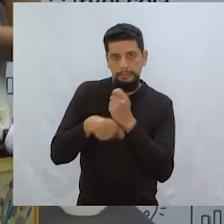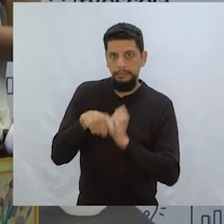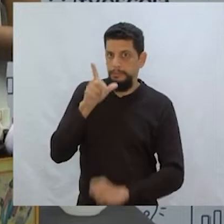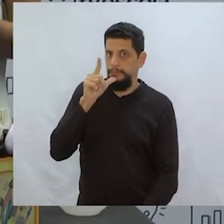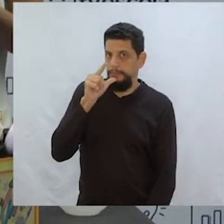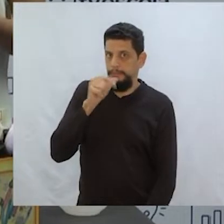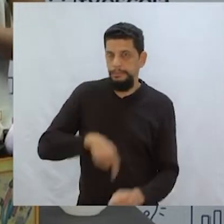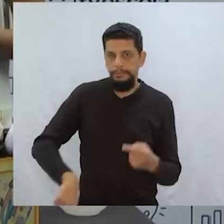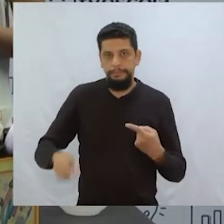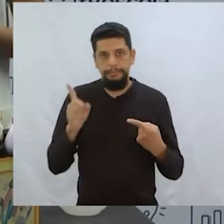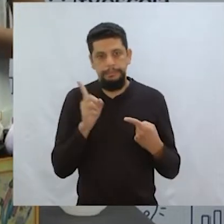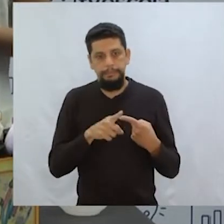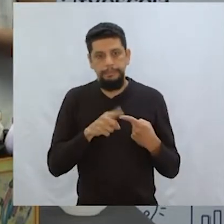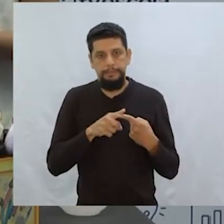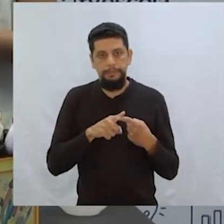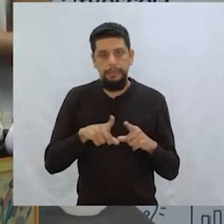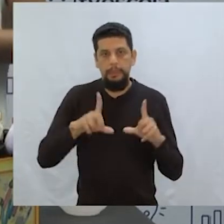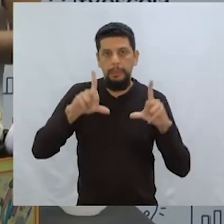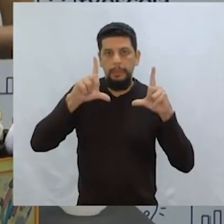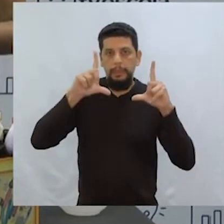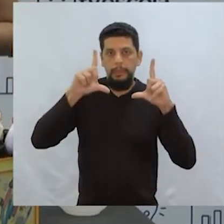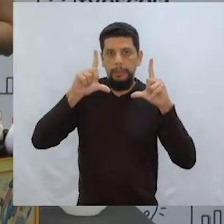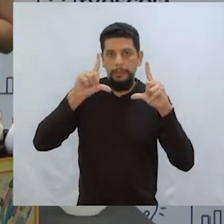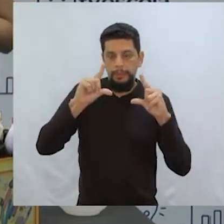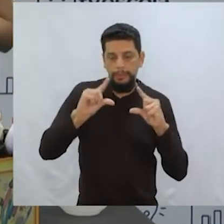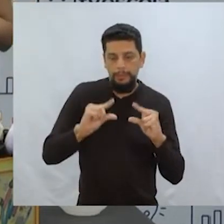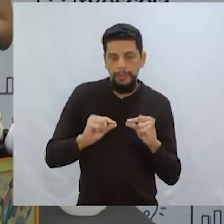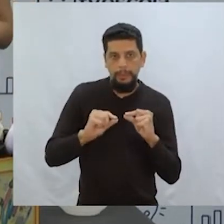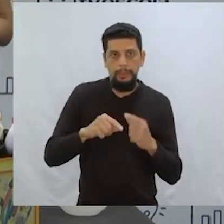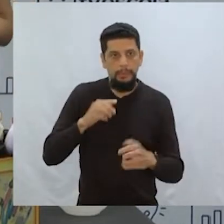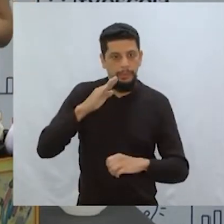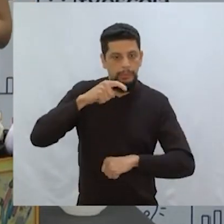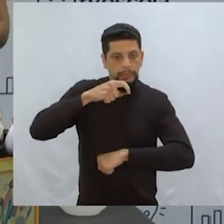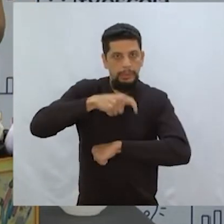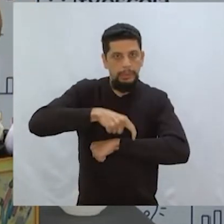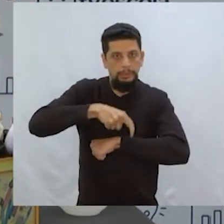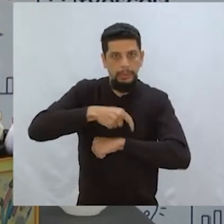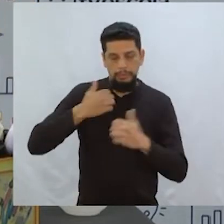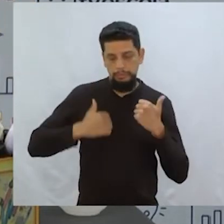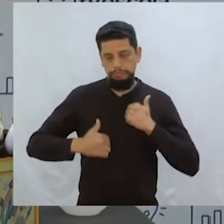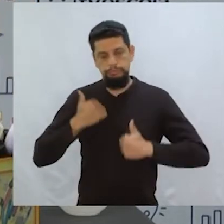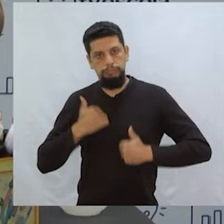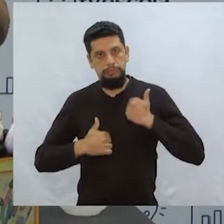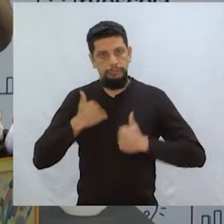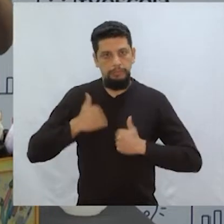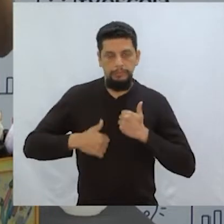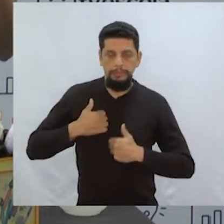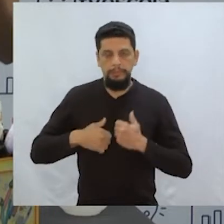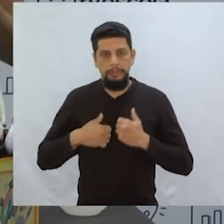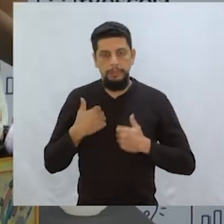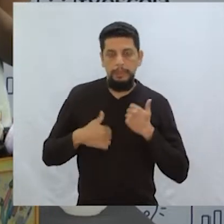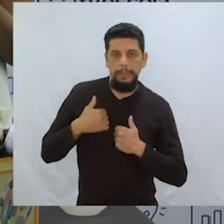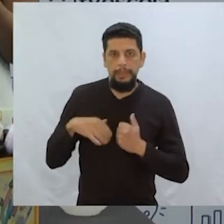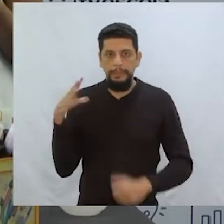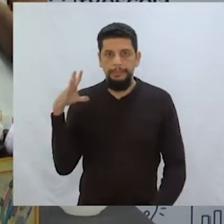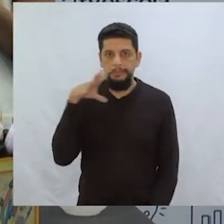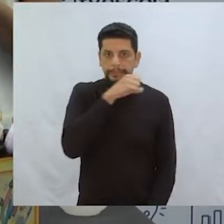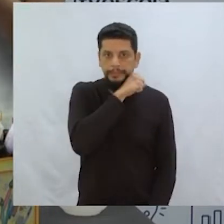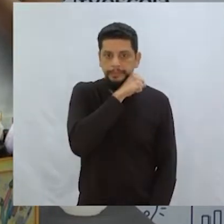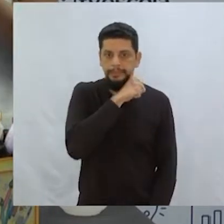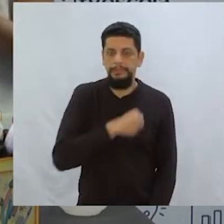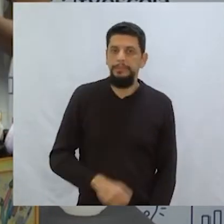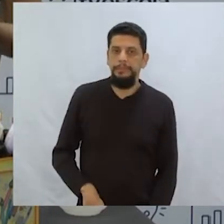de água. Primeiro, diminuir o tempo de banho. Tomar aquele banho bem